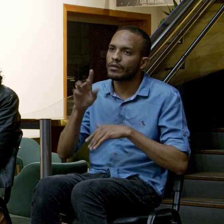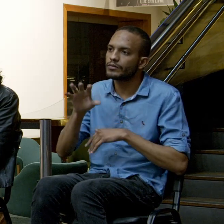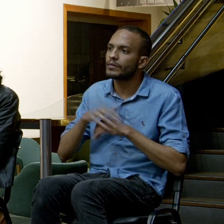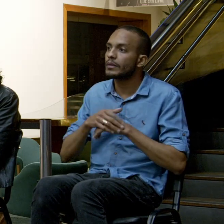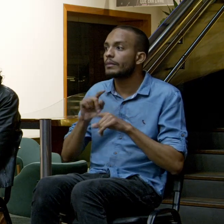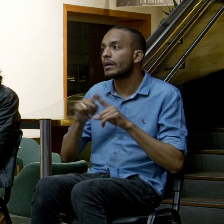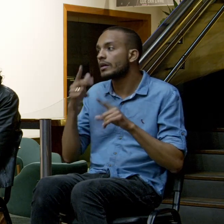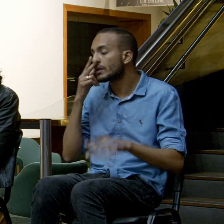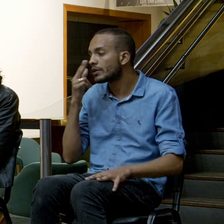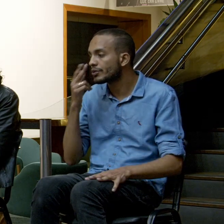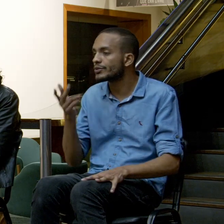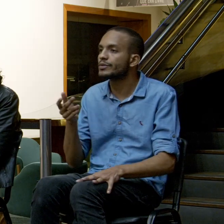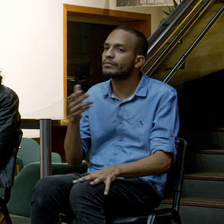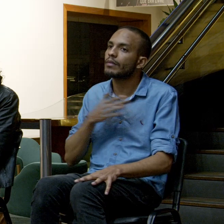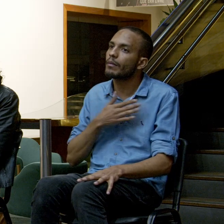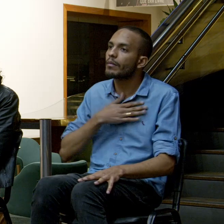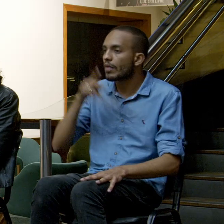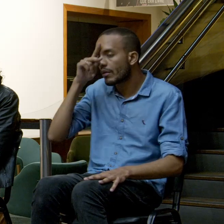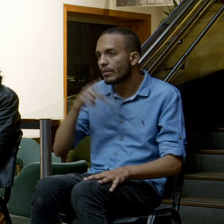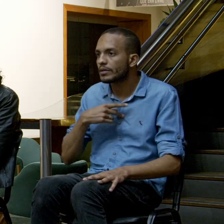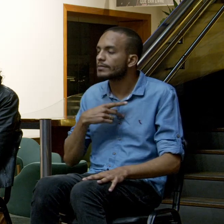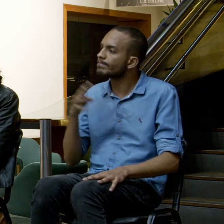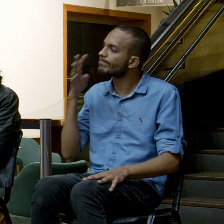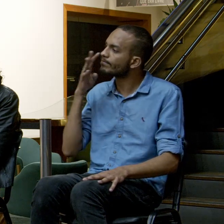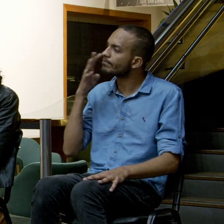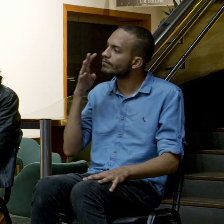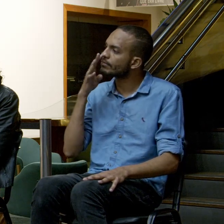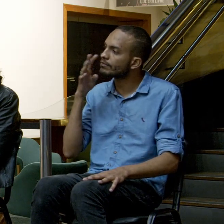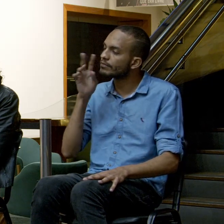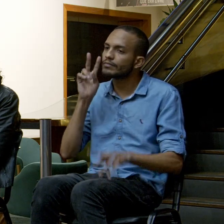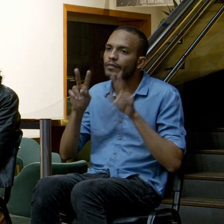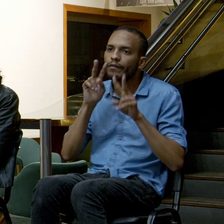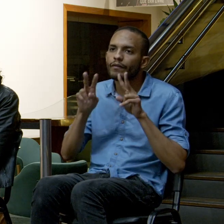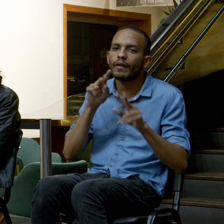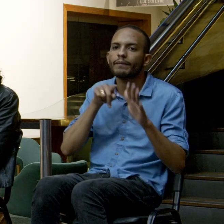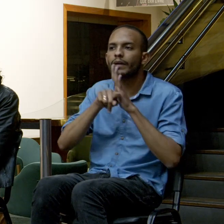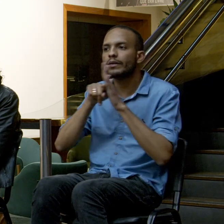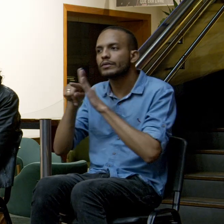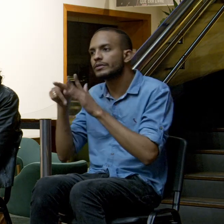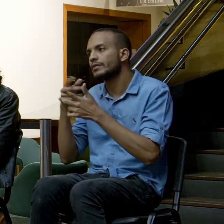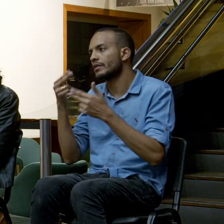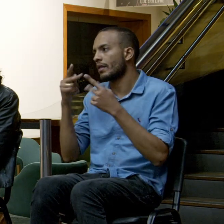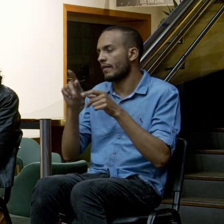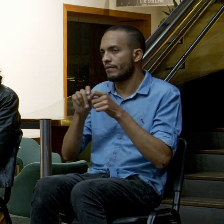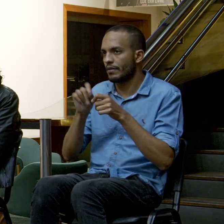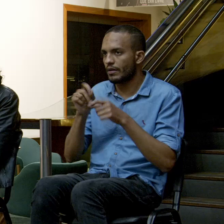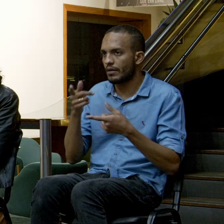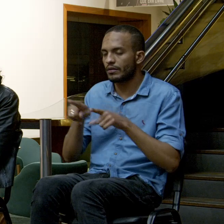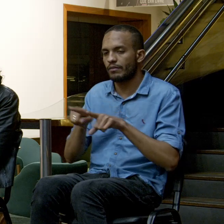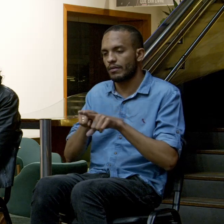Mas acho que ainda, para mim, assim, é muito interessante ver as perguntas que ela faz e como